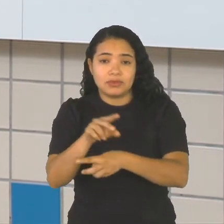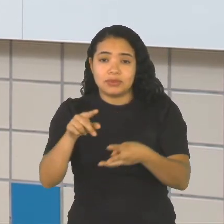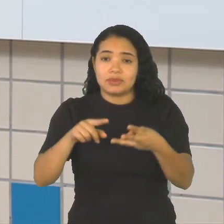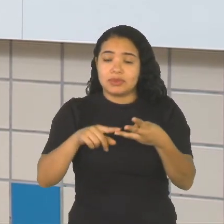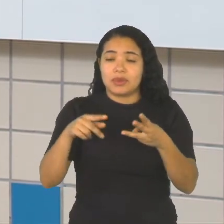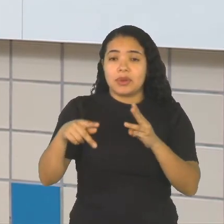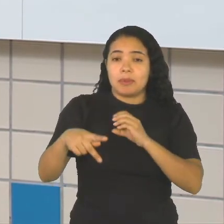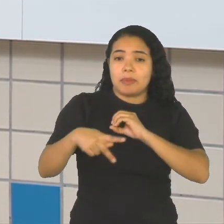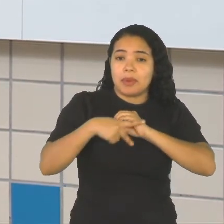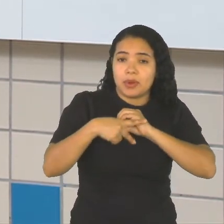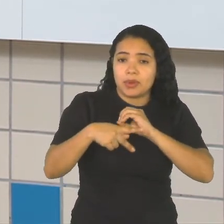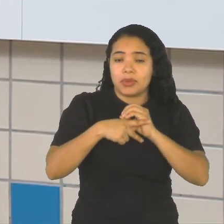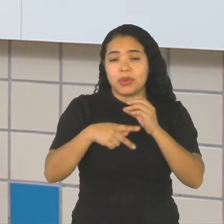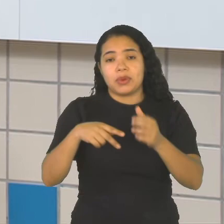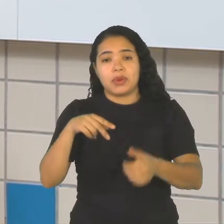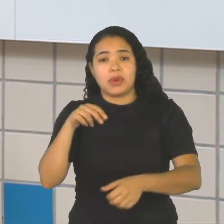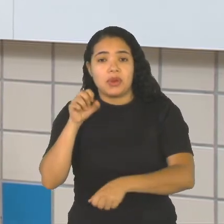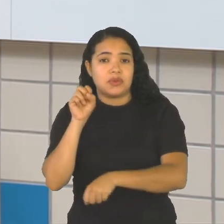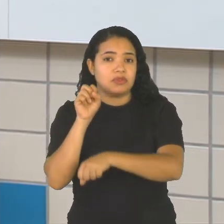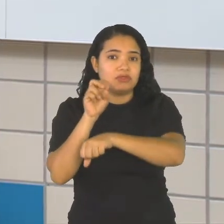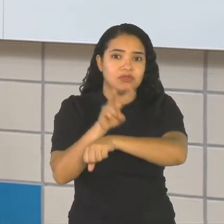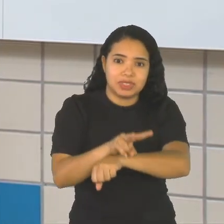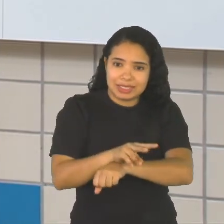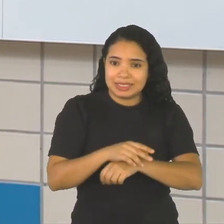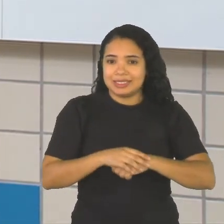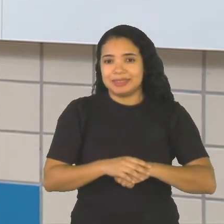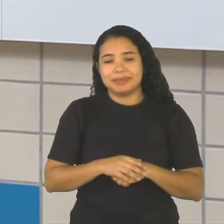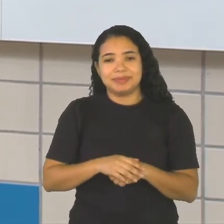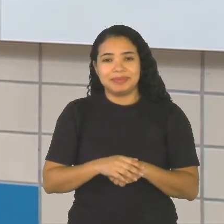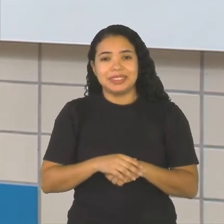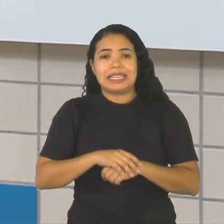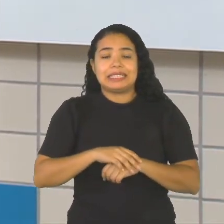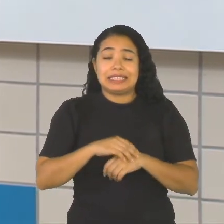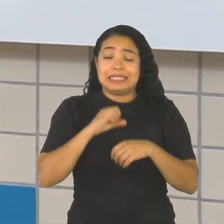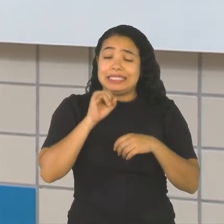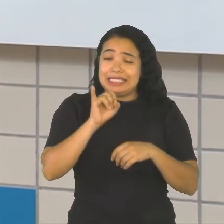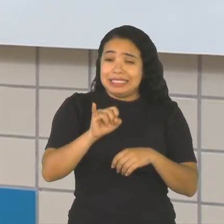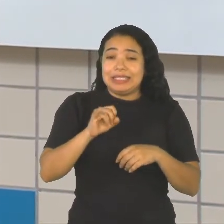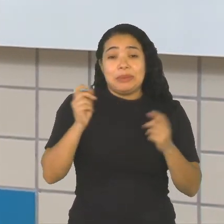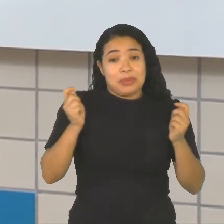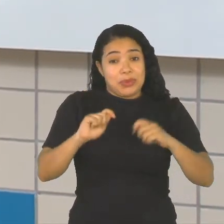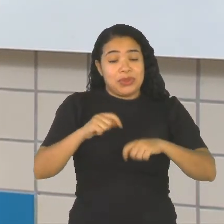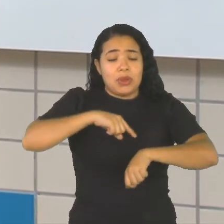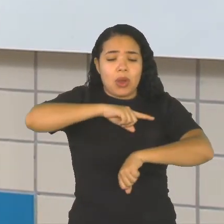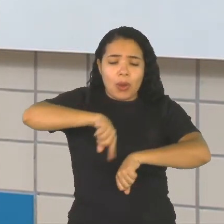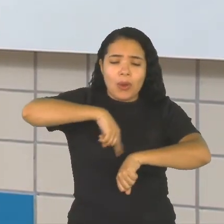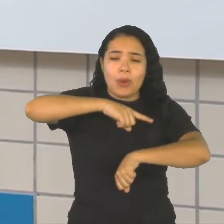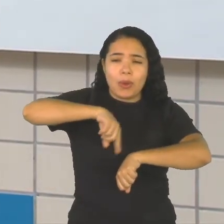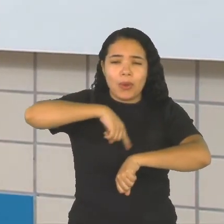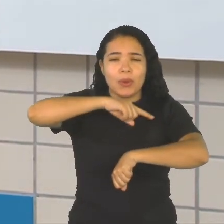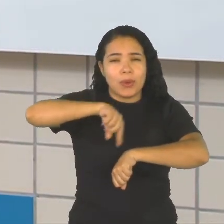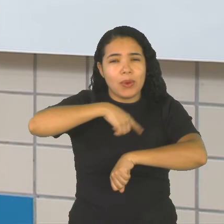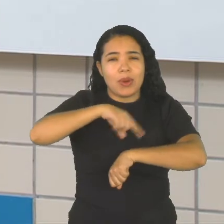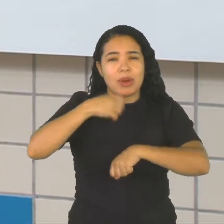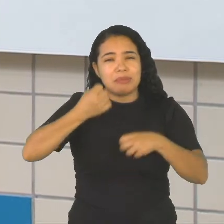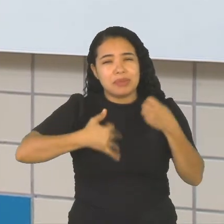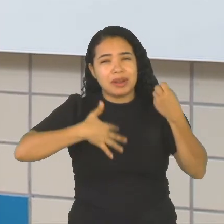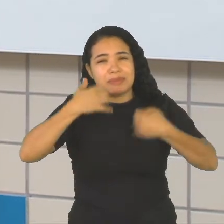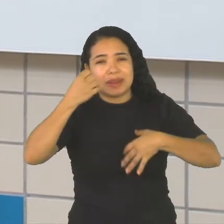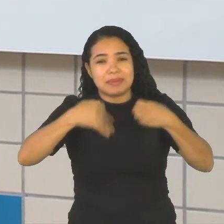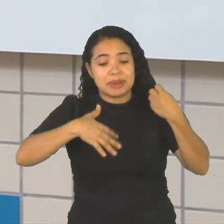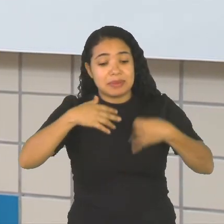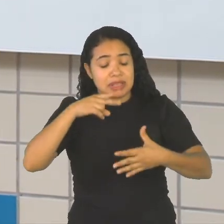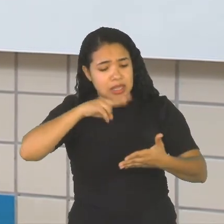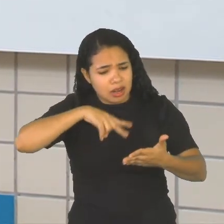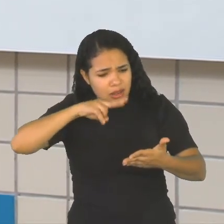protozoários, falamos dos vírus. Se deixasse, a gente passaria horas e horas falando aí o tanto que eles nos surpreendem, né, esses micro-organismos.